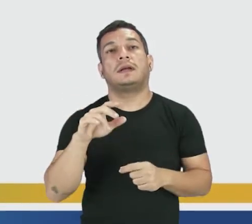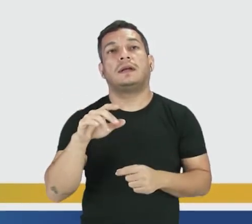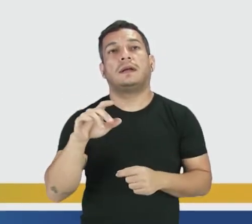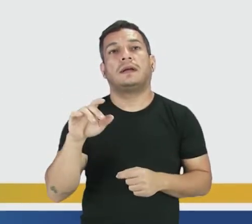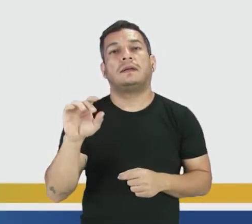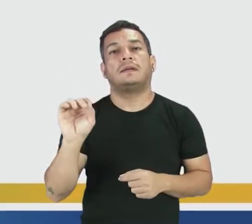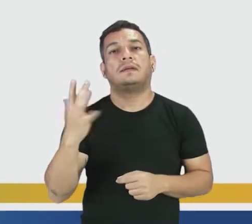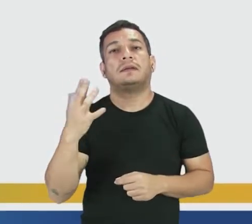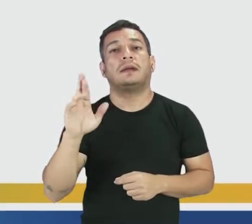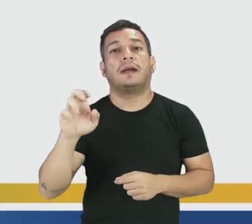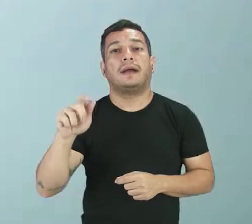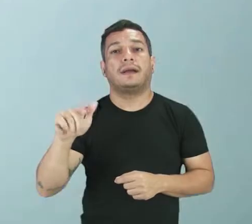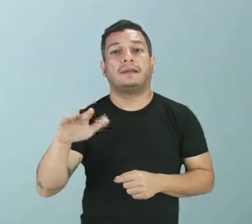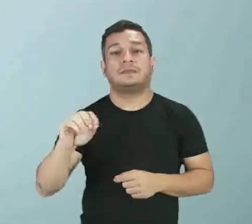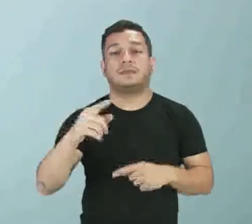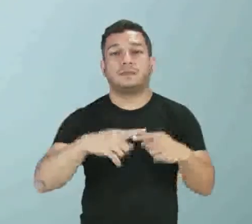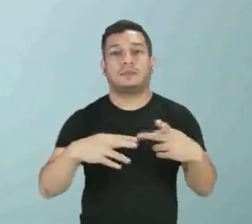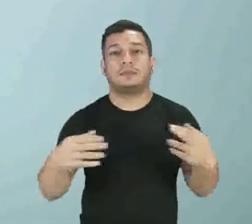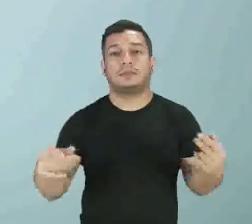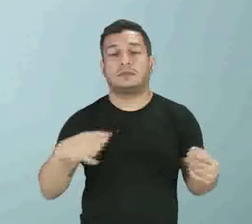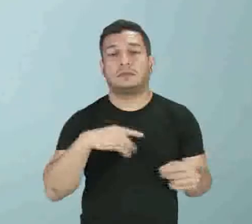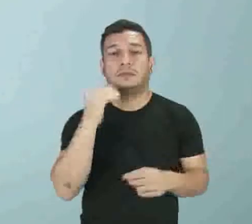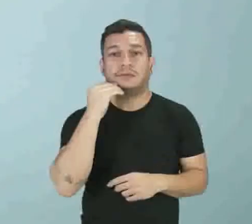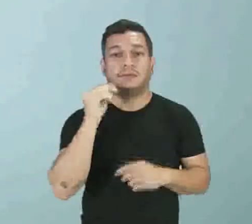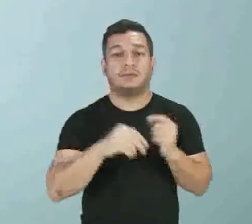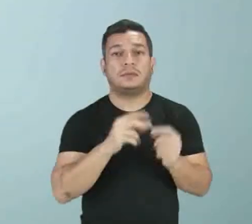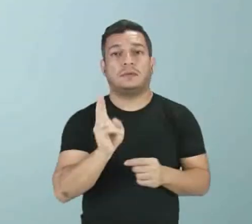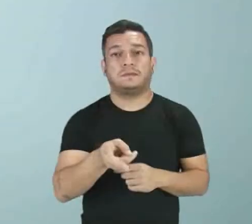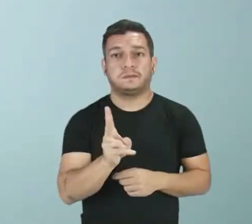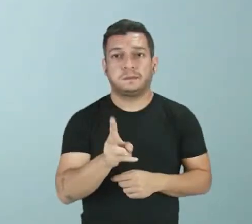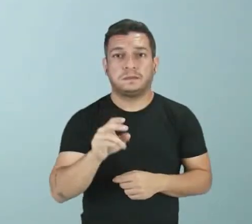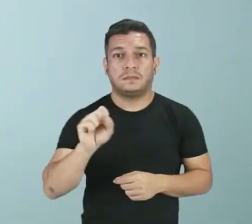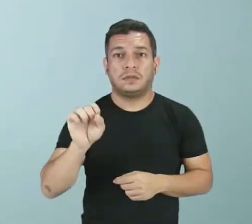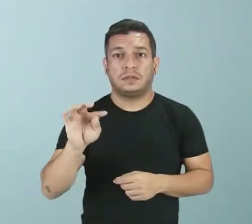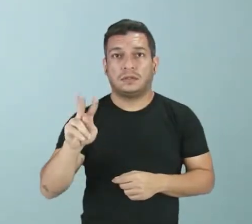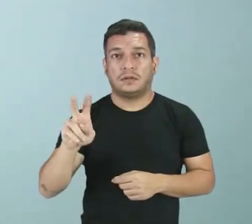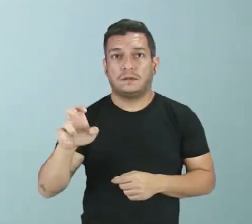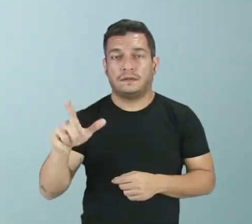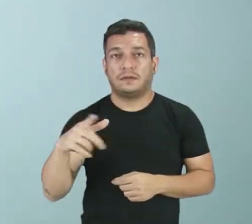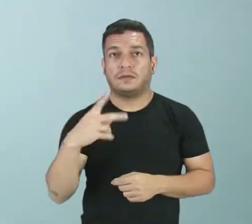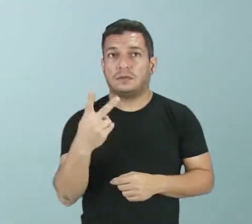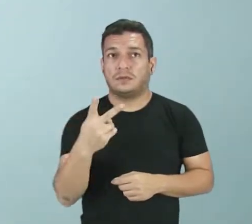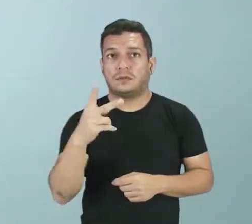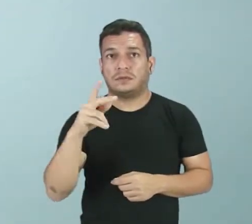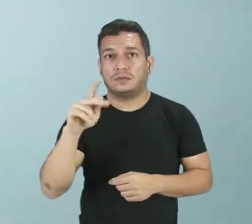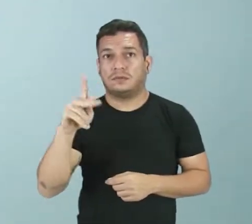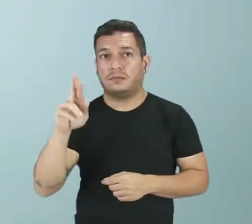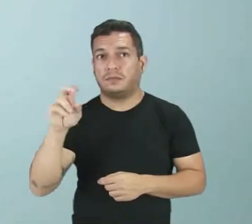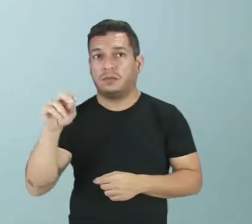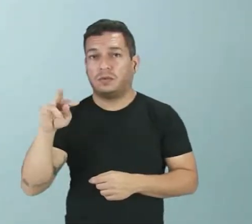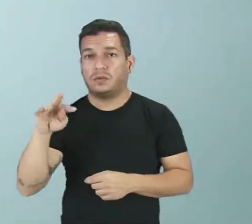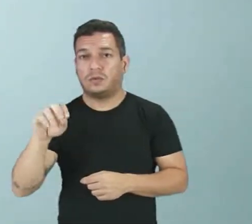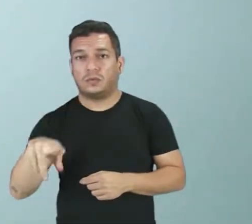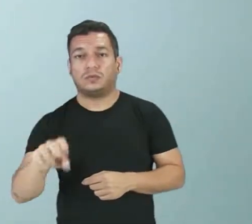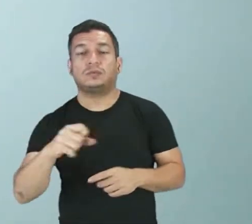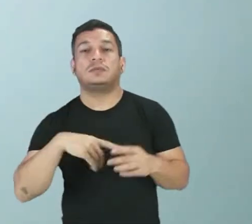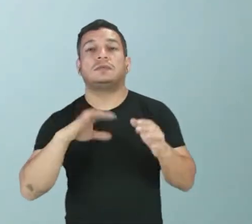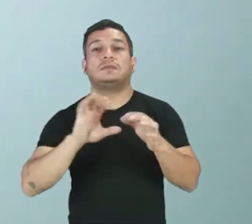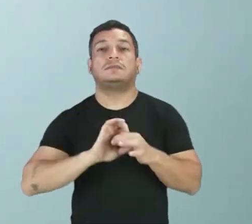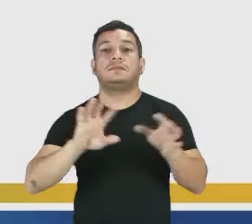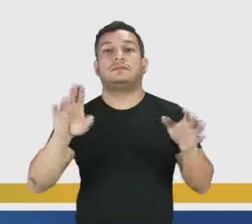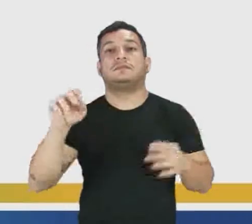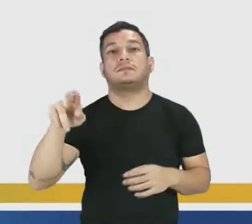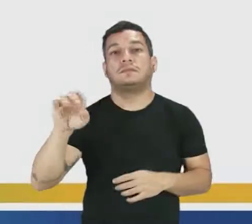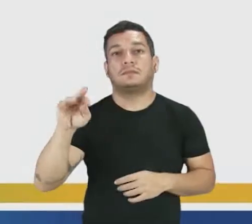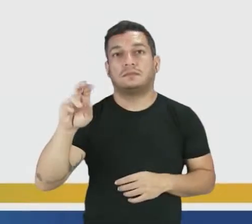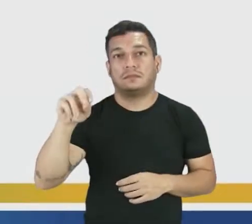Que reação é essa? O material ele tenta ficar mais estável, ou seja, 2 prótons e 2 nêutrons ali, e a liberação de um